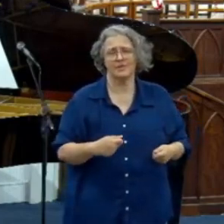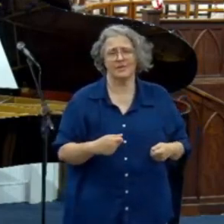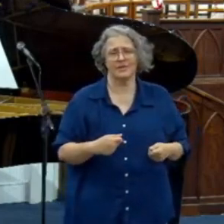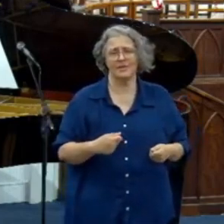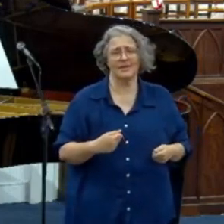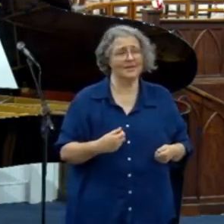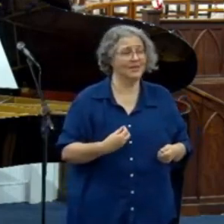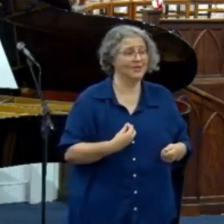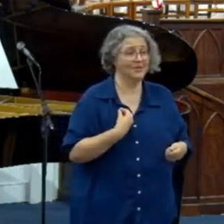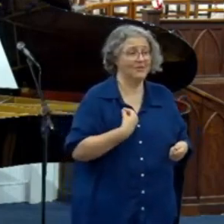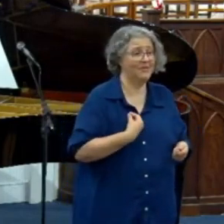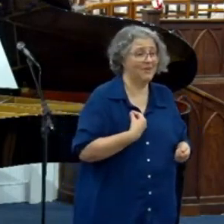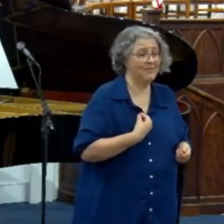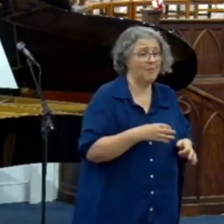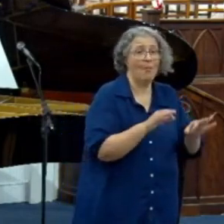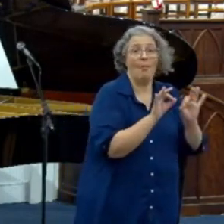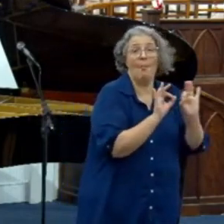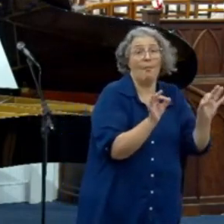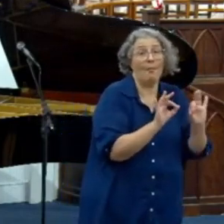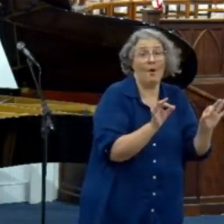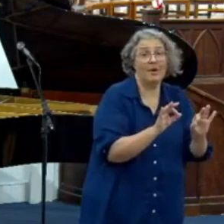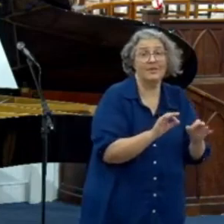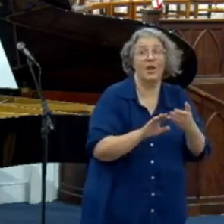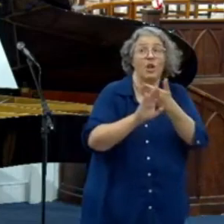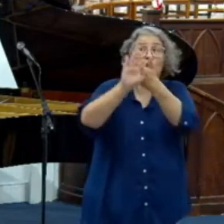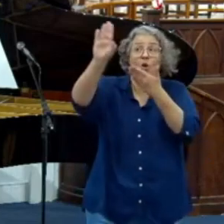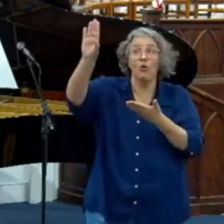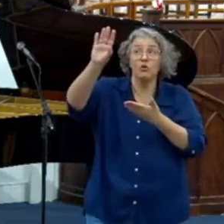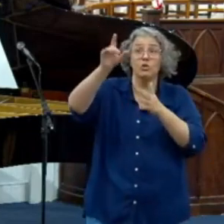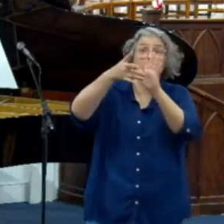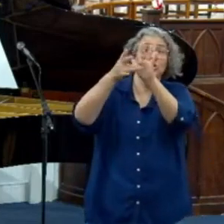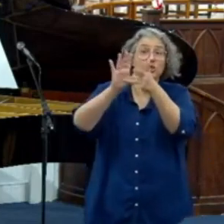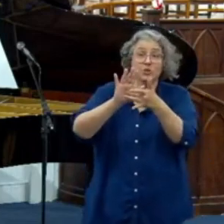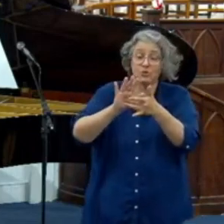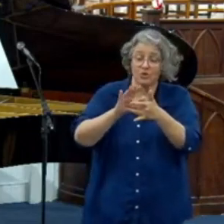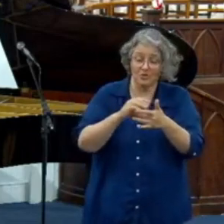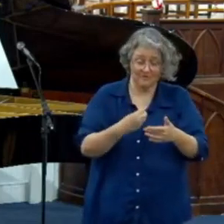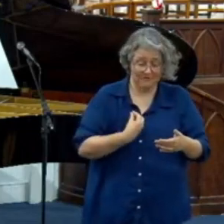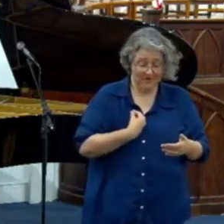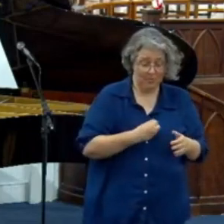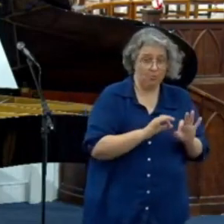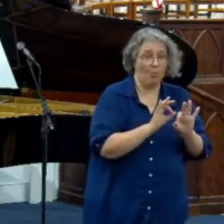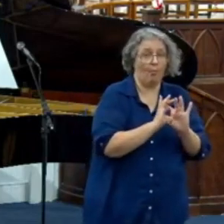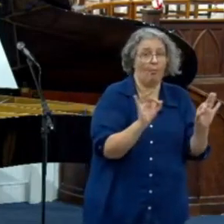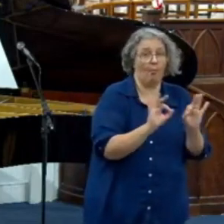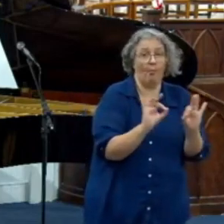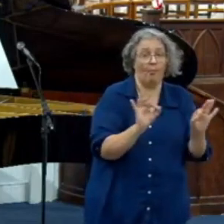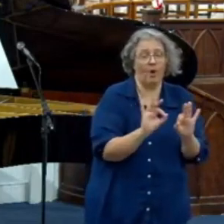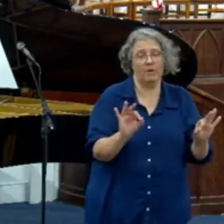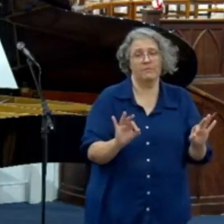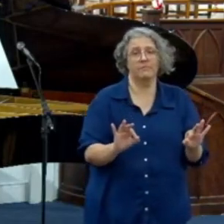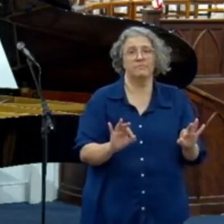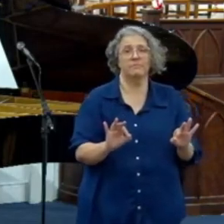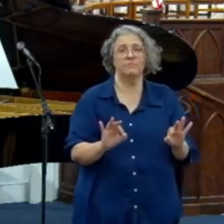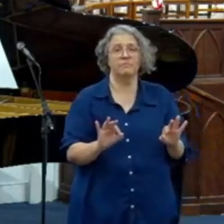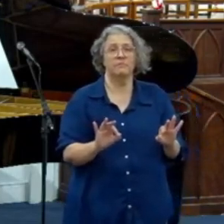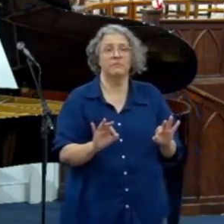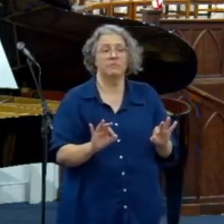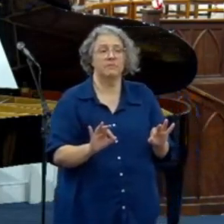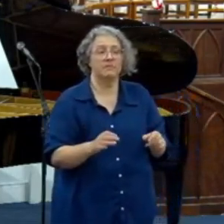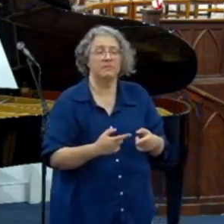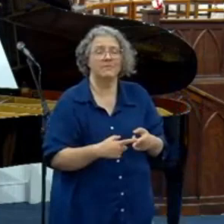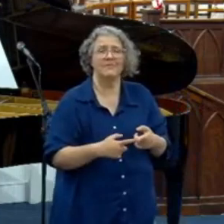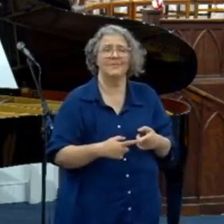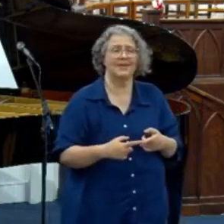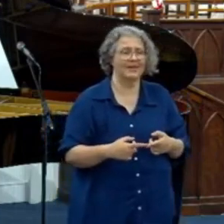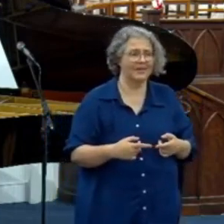nada sem Ele. Ou seja, Jesus é tudo o que precisamos, mas Jesus não complementa a gente. Nós não podemos dizer: Senhor,